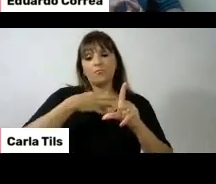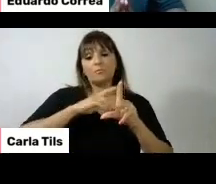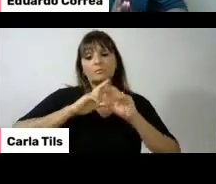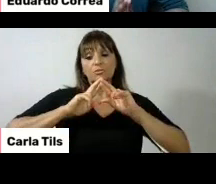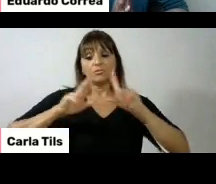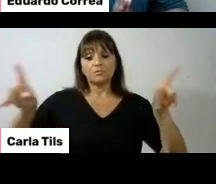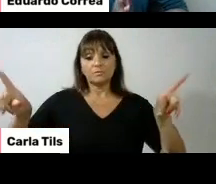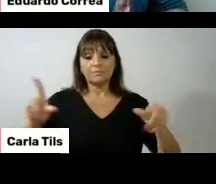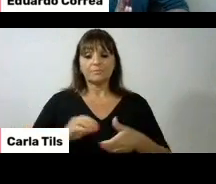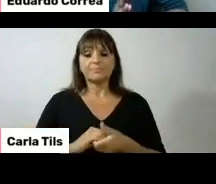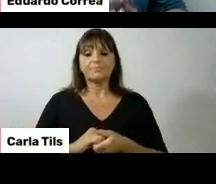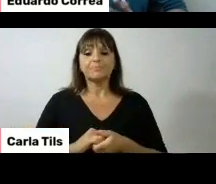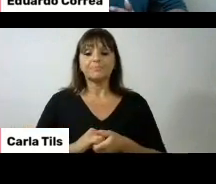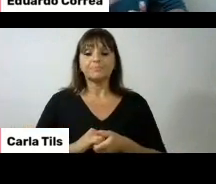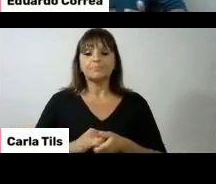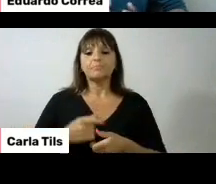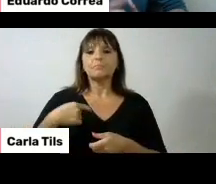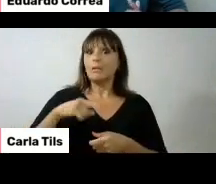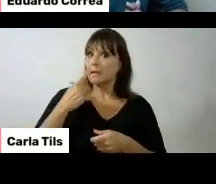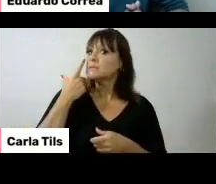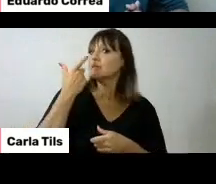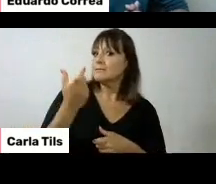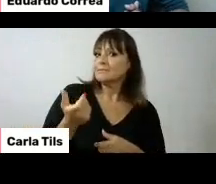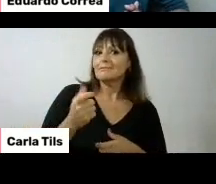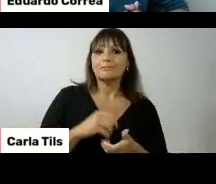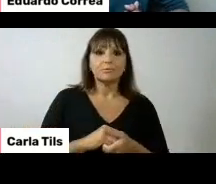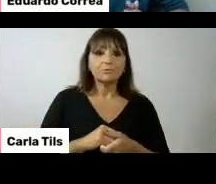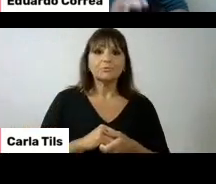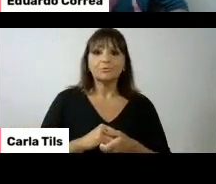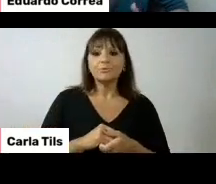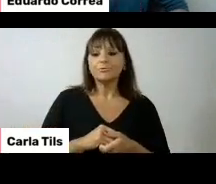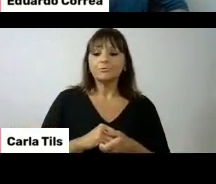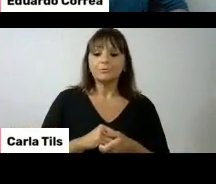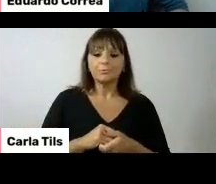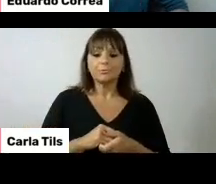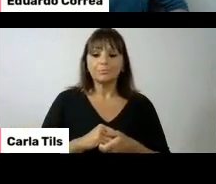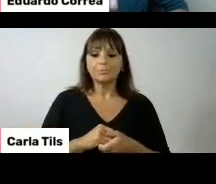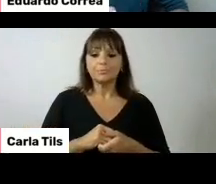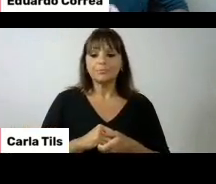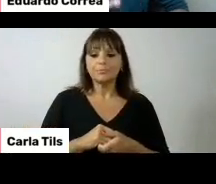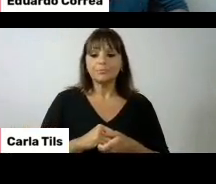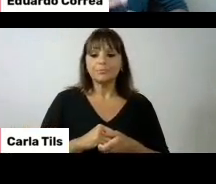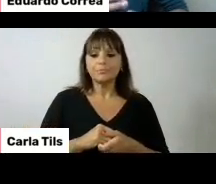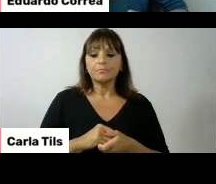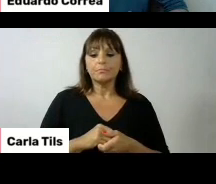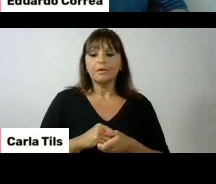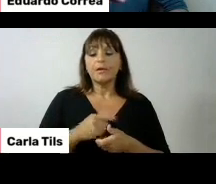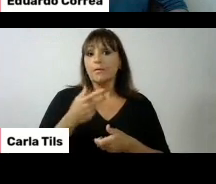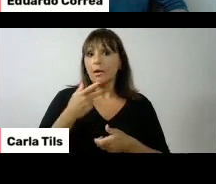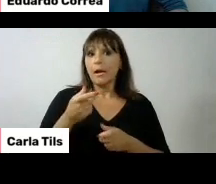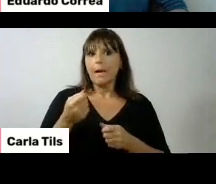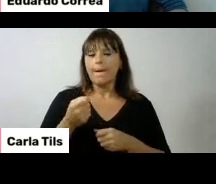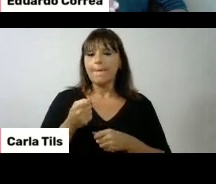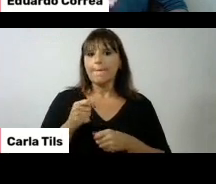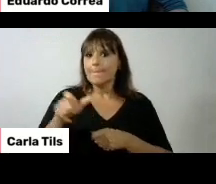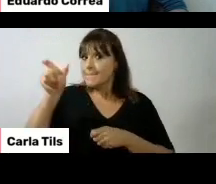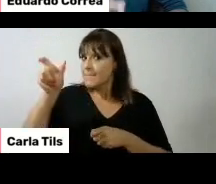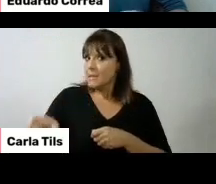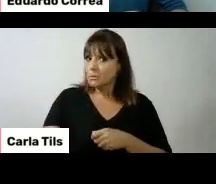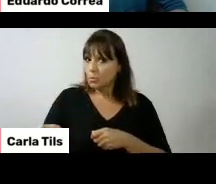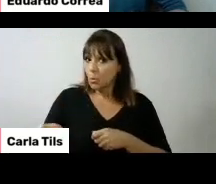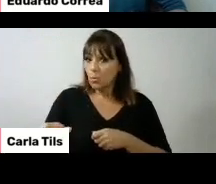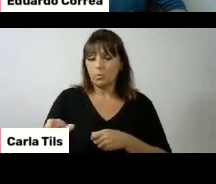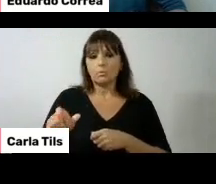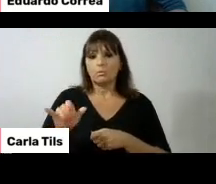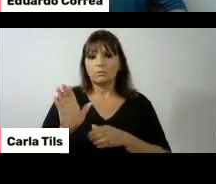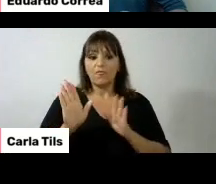gente começa a dizer, volta a repetir, colocamos a pessoa no ponto central das